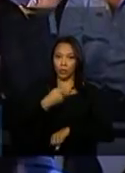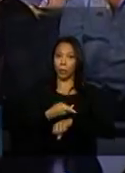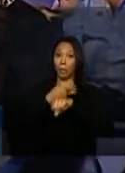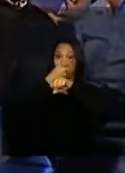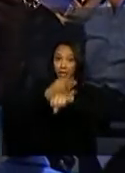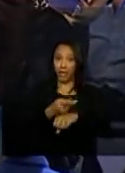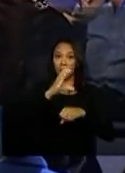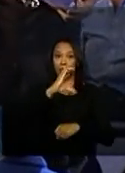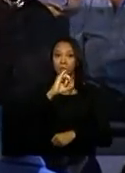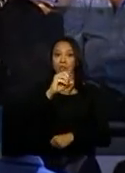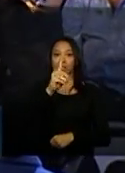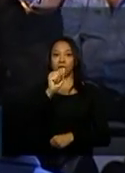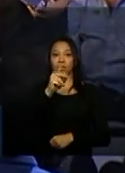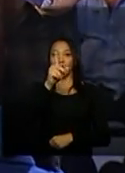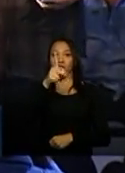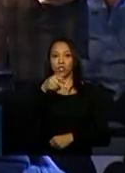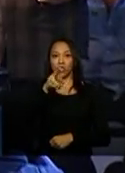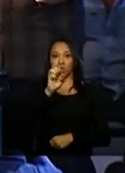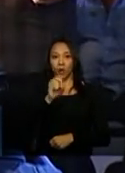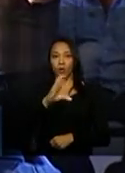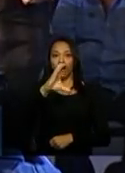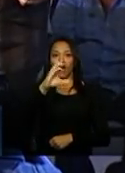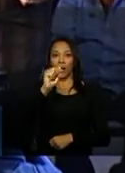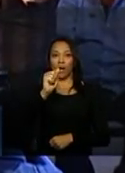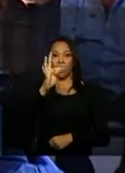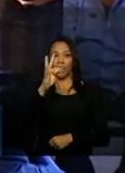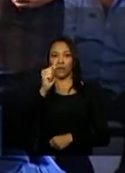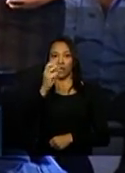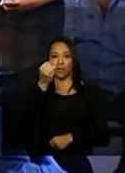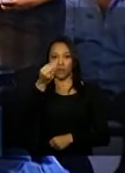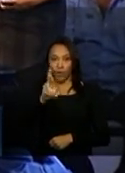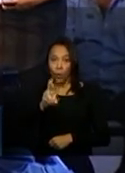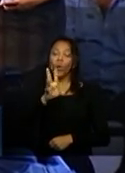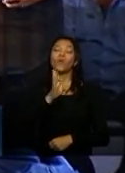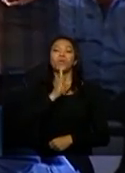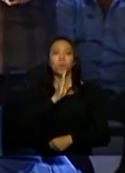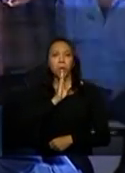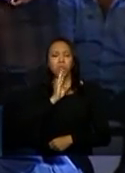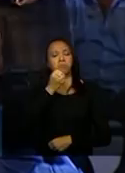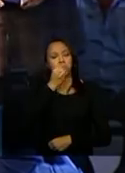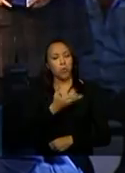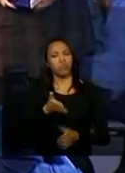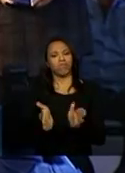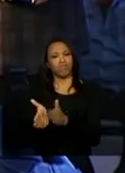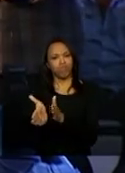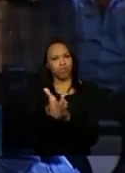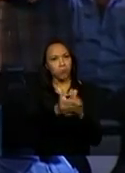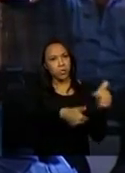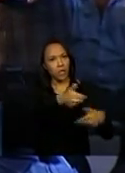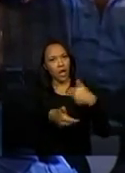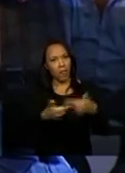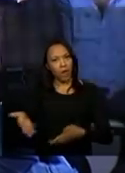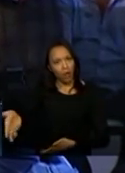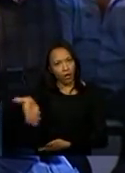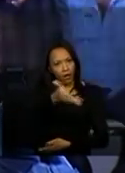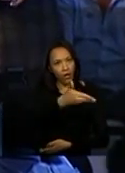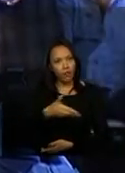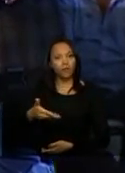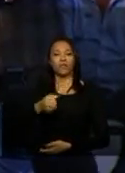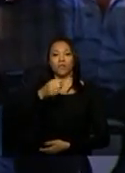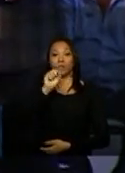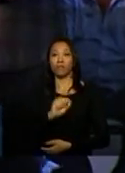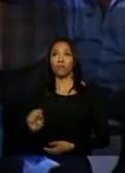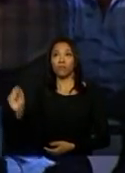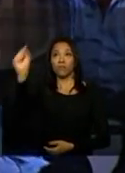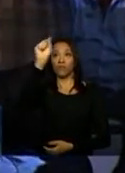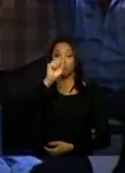Pro Catador, que reconhece boas práticas de inclusão dos catadores de materiais recicláveis nas cidades brasileiras.